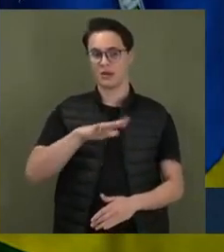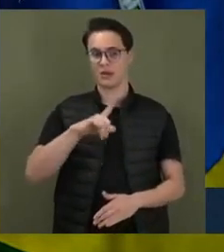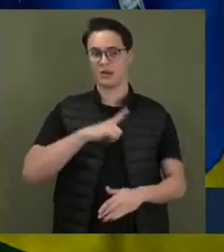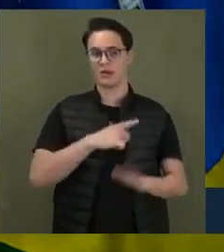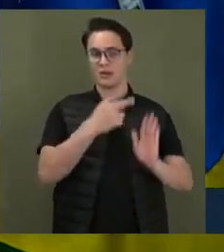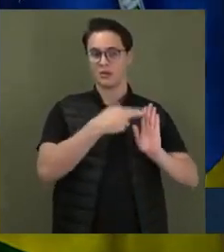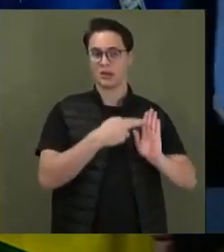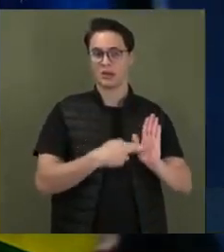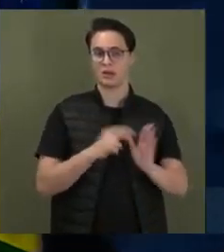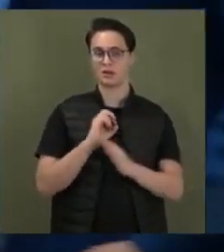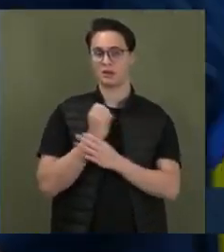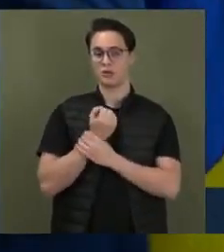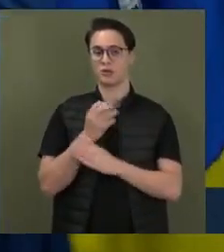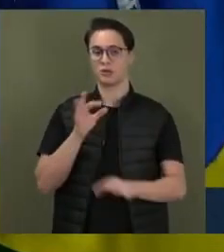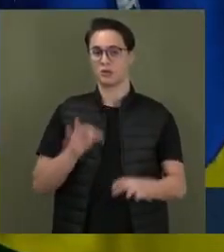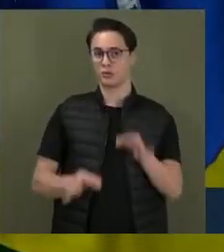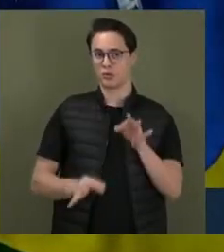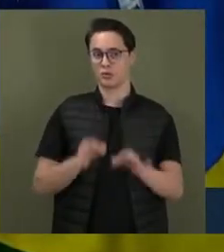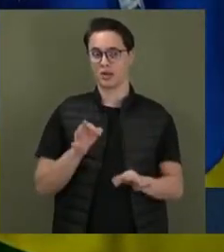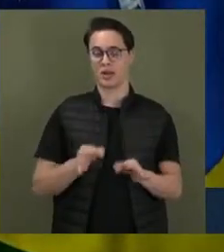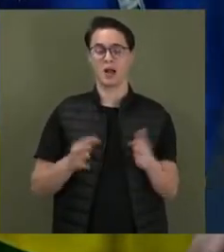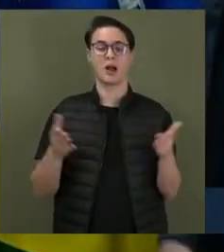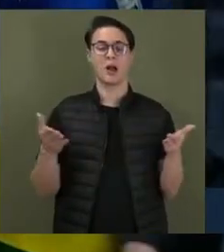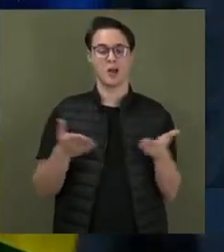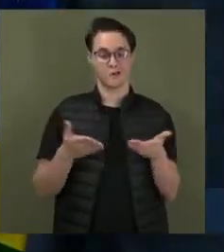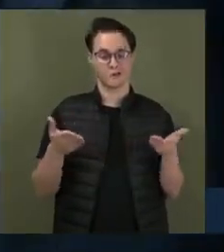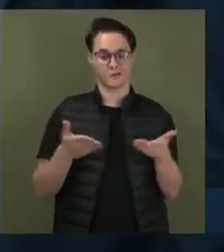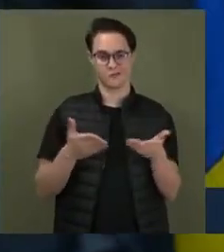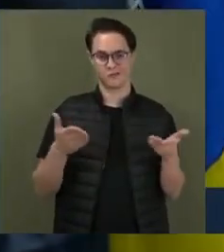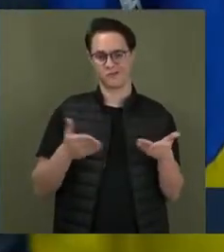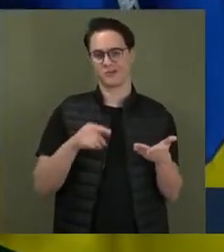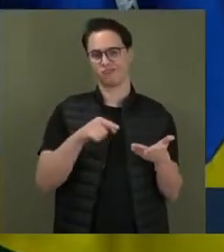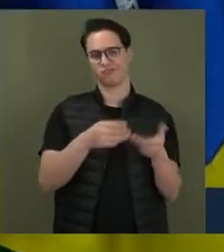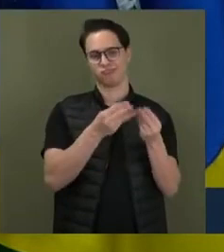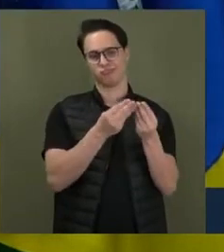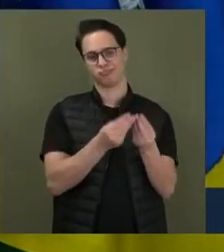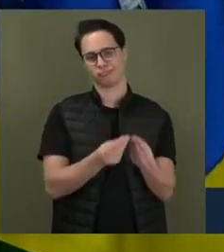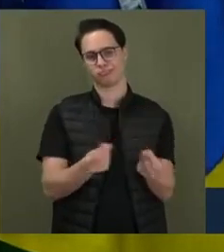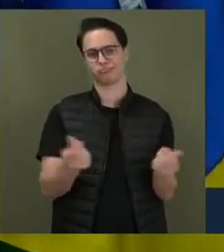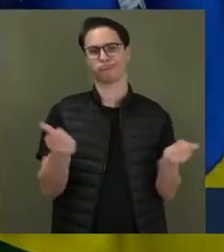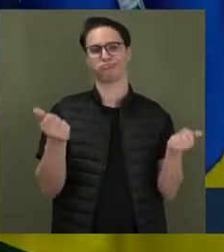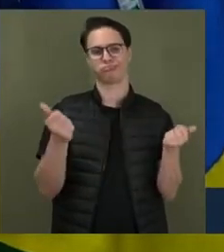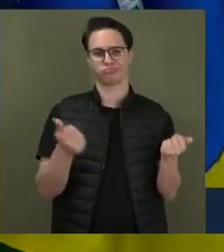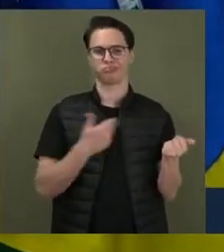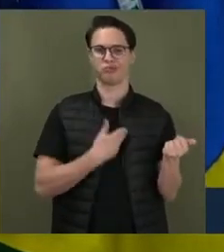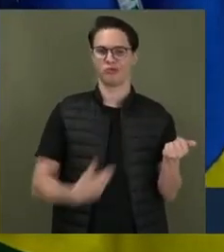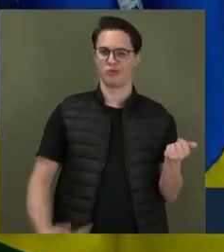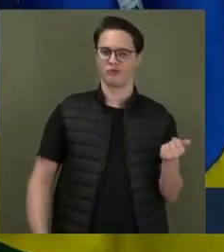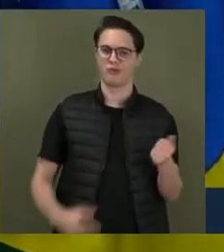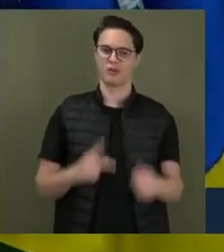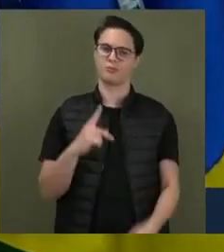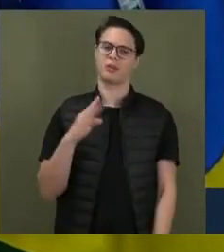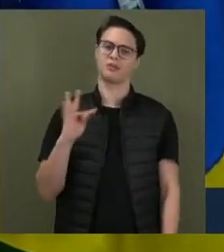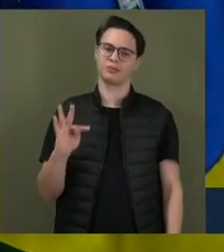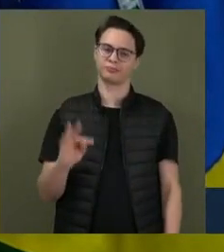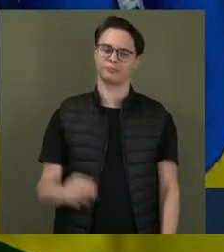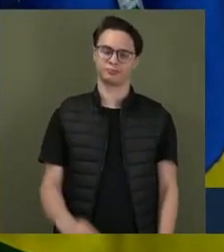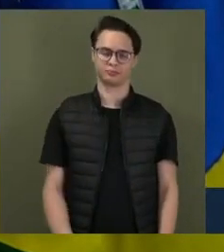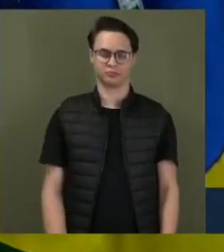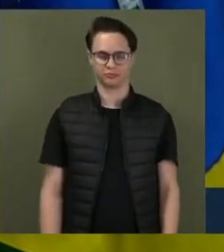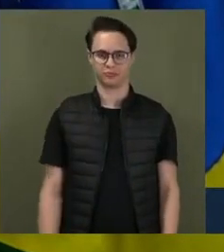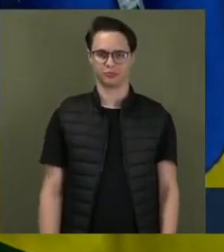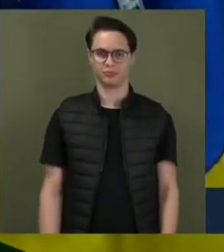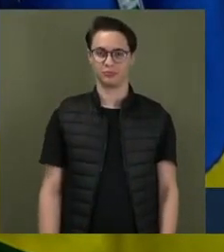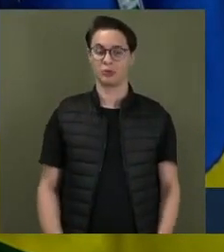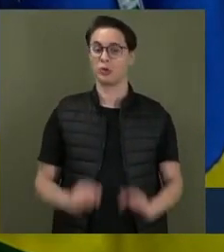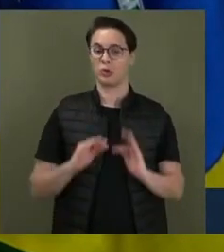necessária segurança jurídica, que agora se encontra sob ataque permanente do atual governo do PT. Todos os sinais da